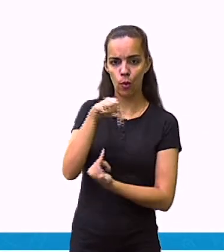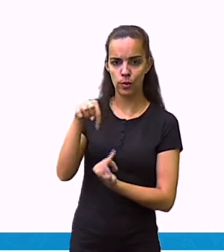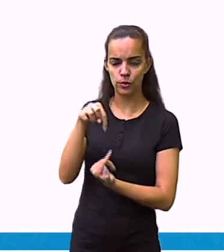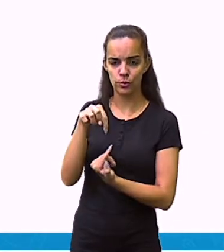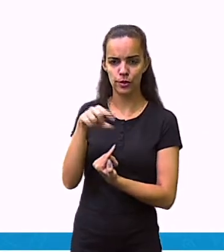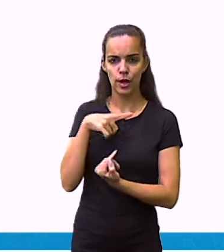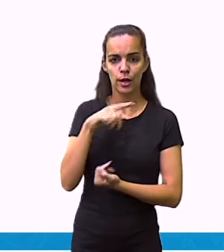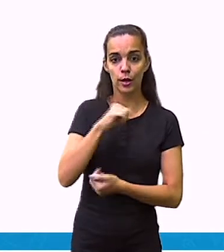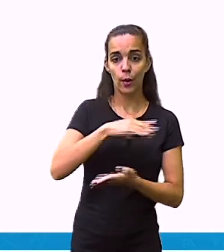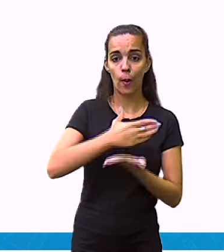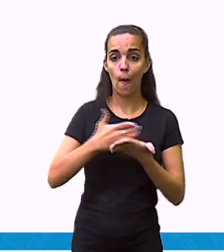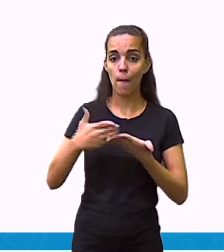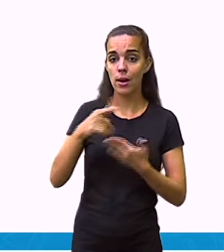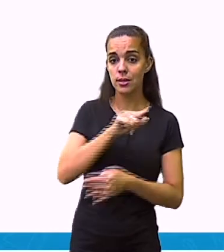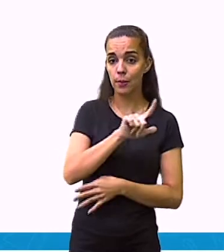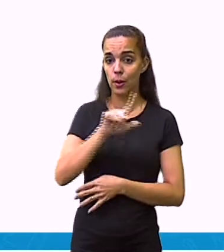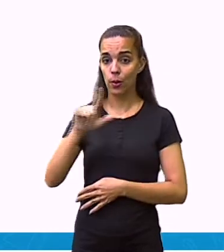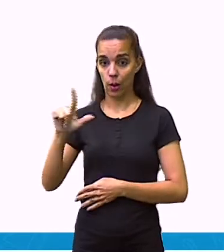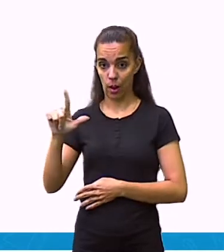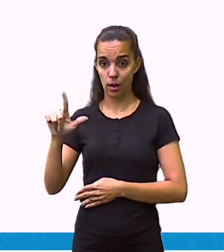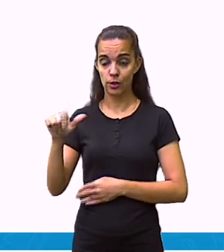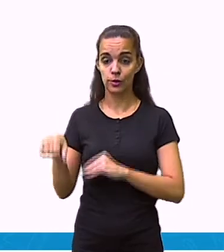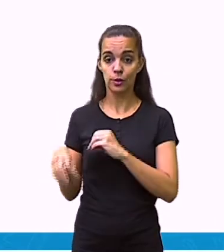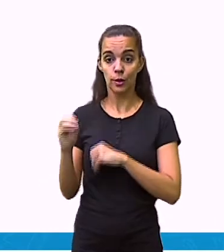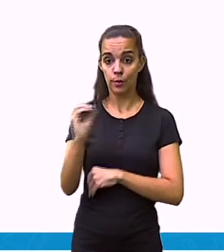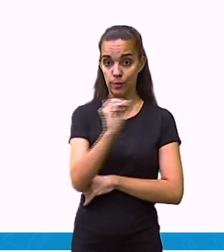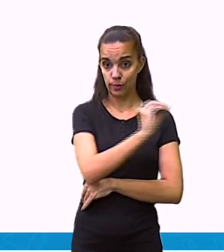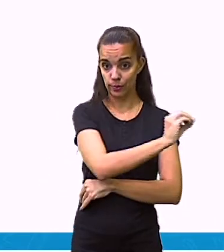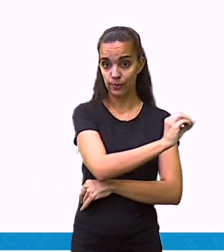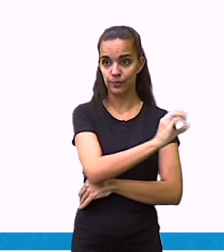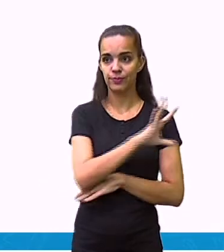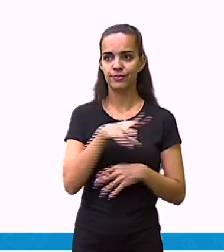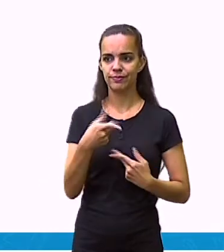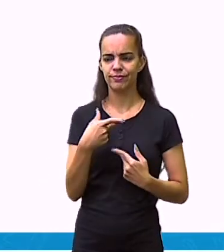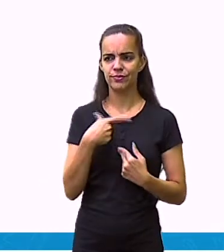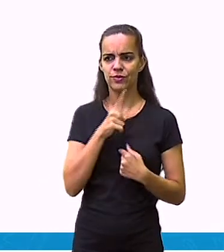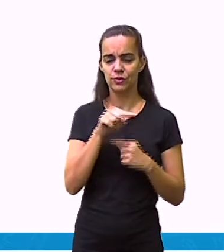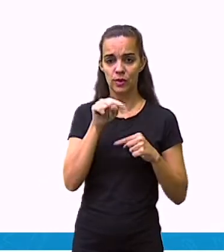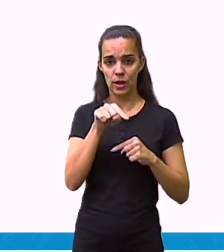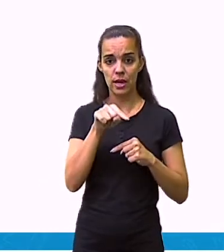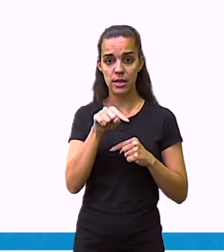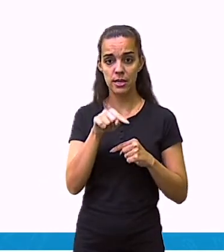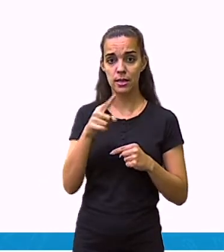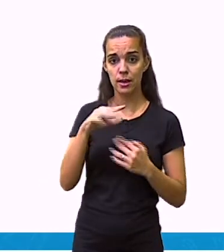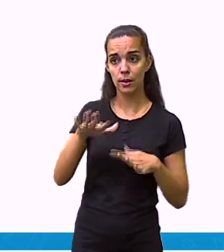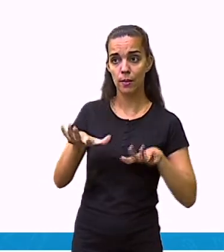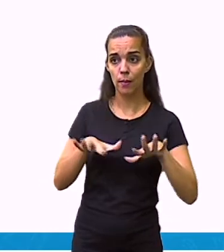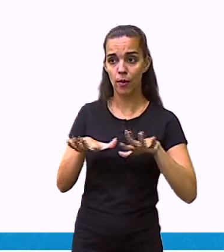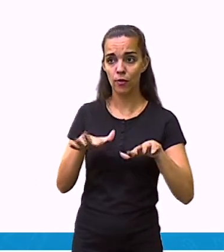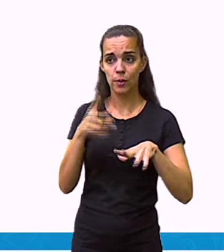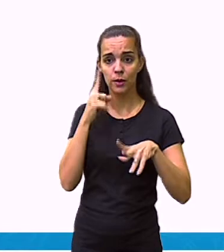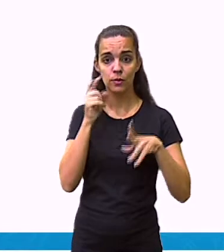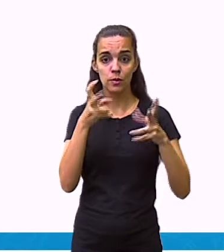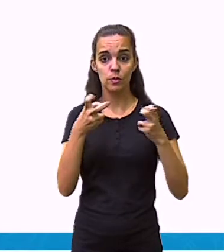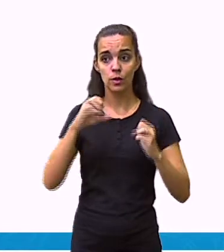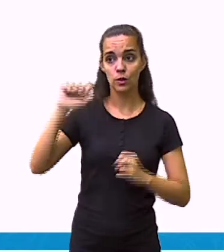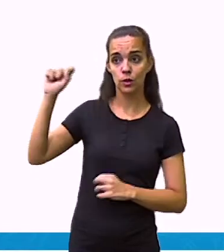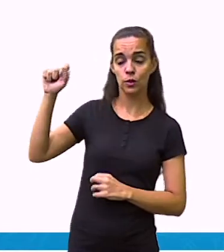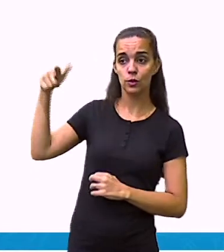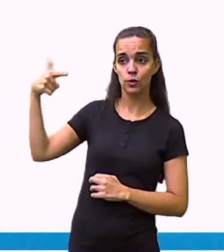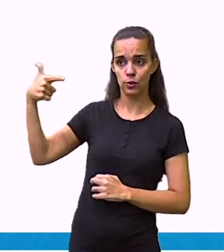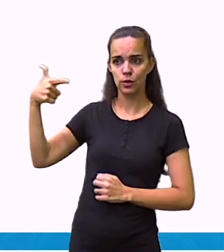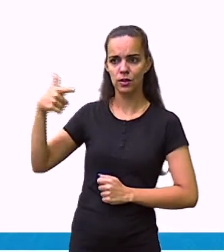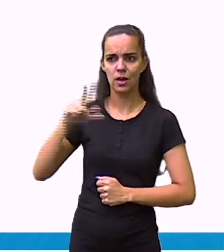para leste. Desta forma, o movimento aparente do Sol, que você está visualizando na